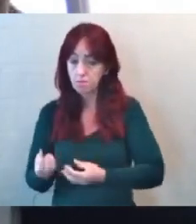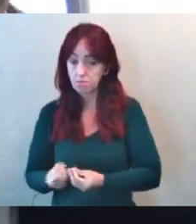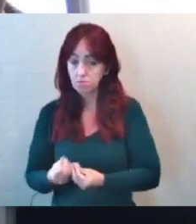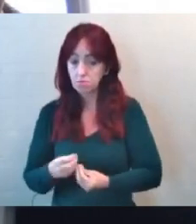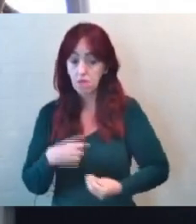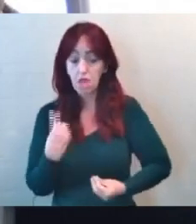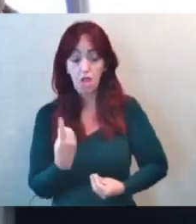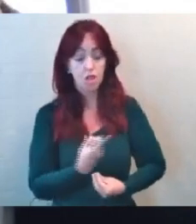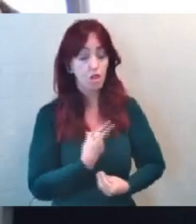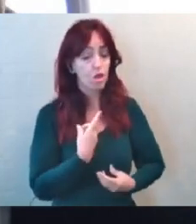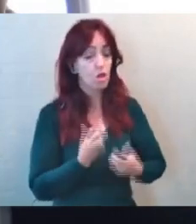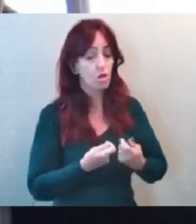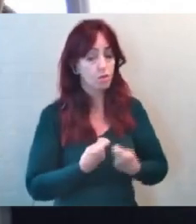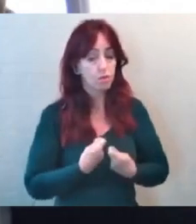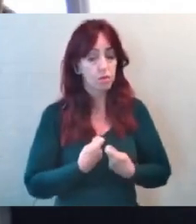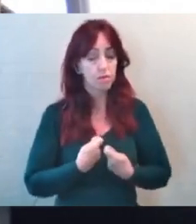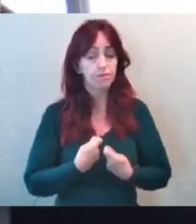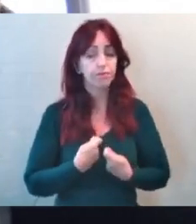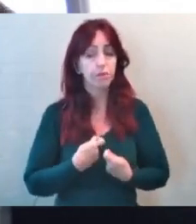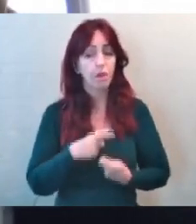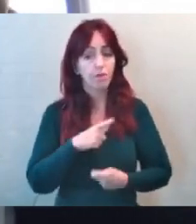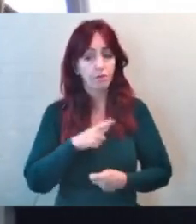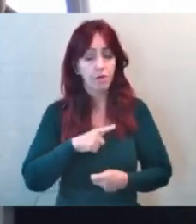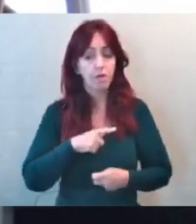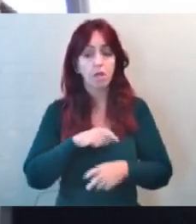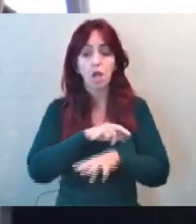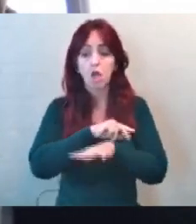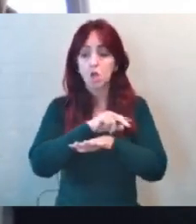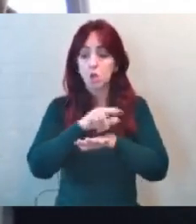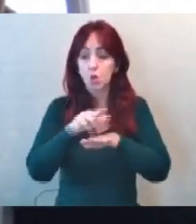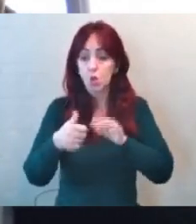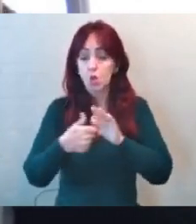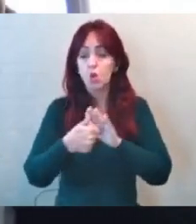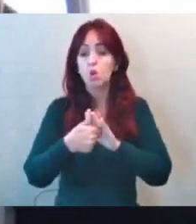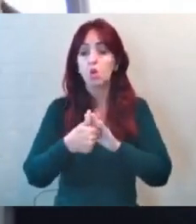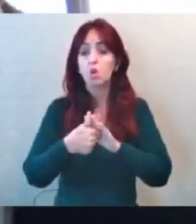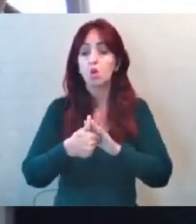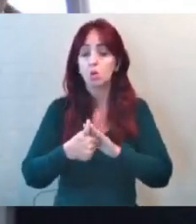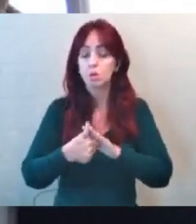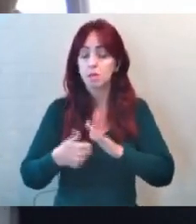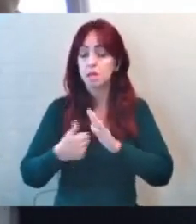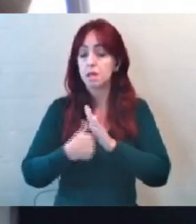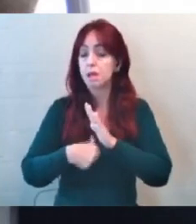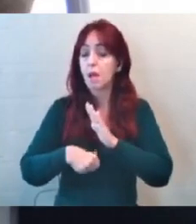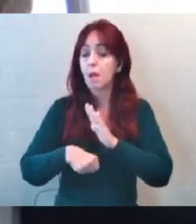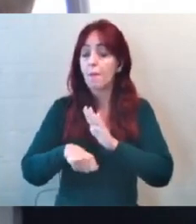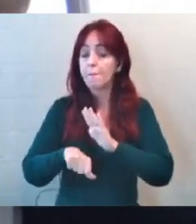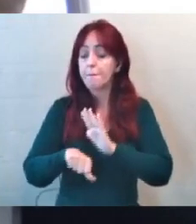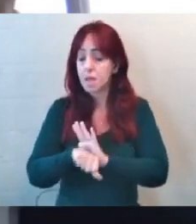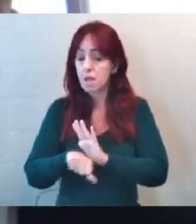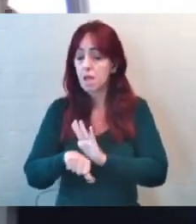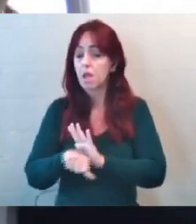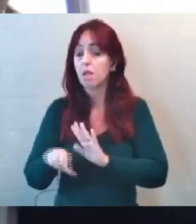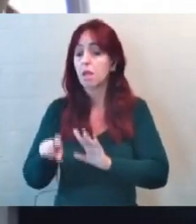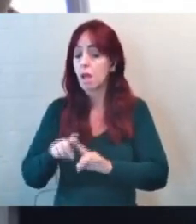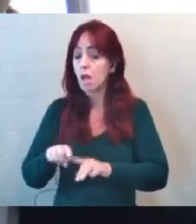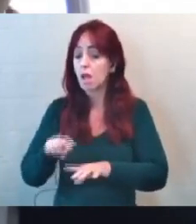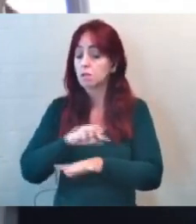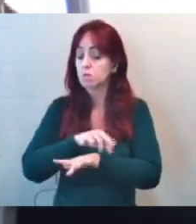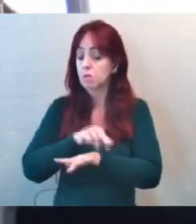nós aplicaremos todas as penalidades contratuais previstas, nós aplicaremos todas